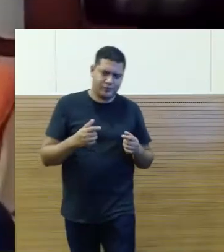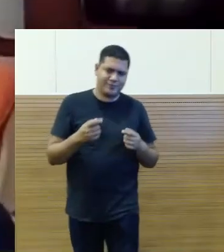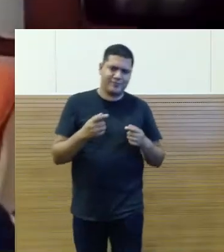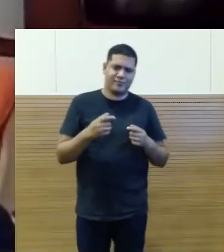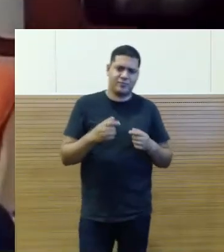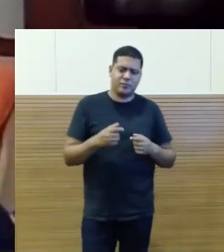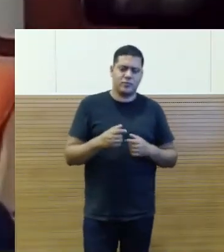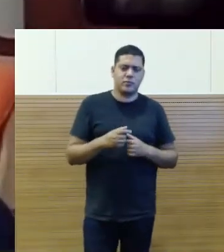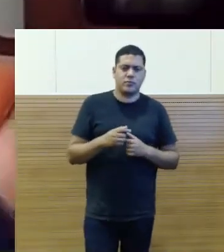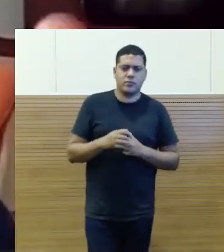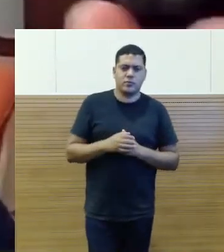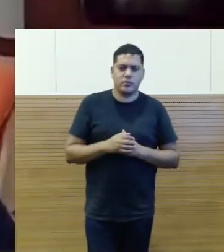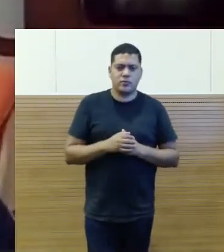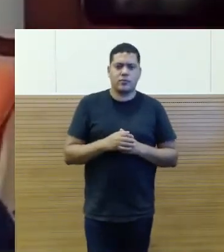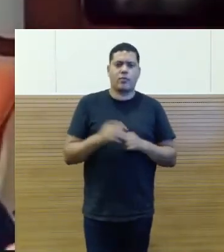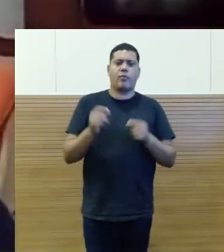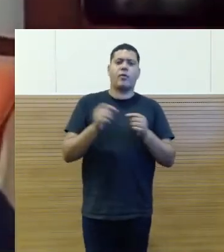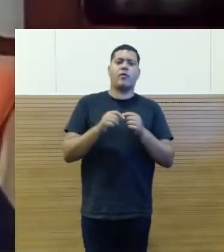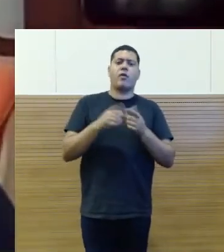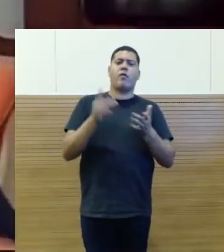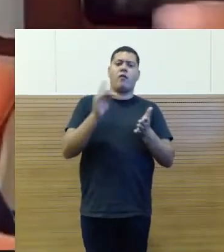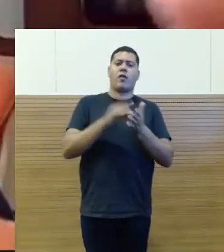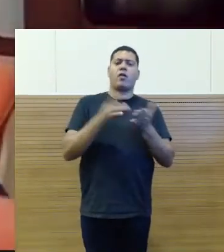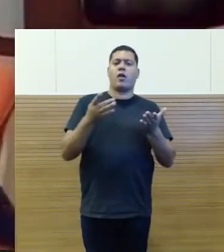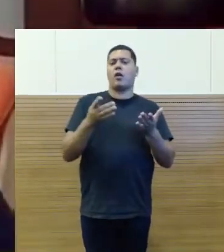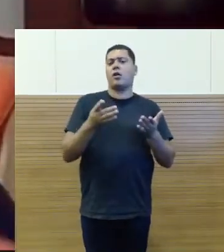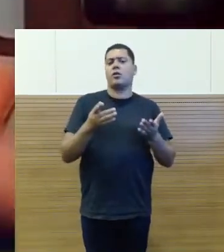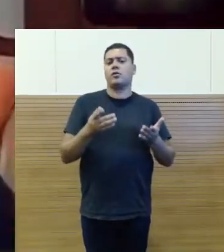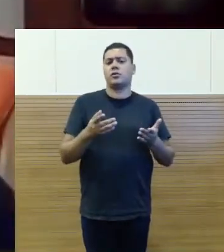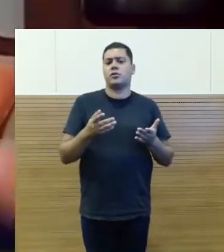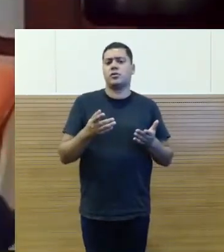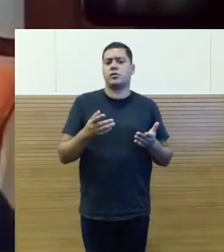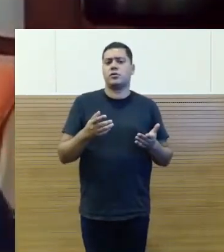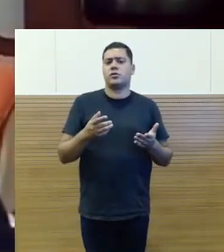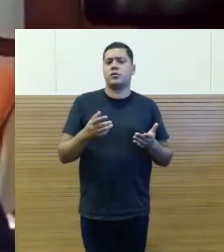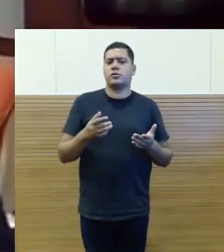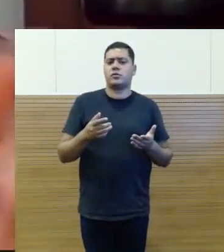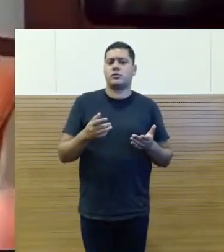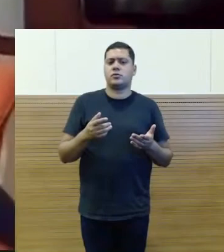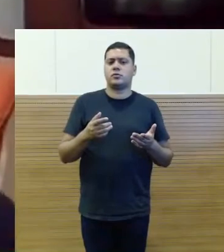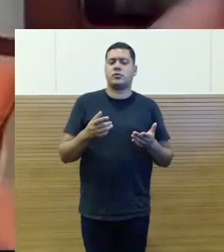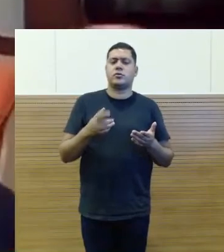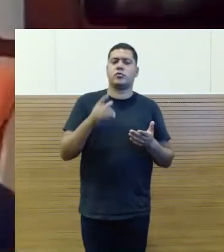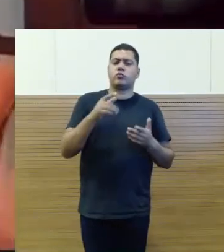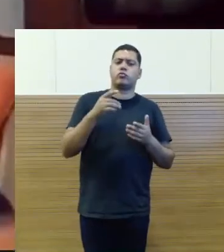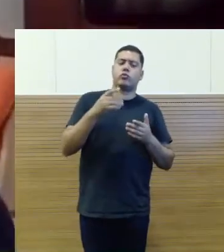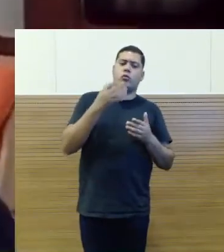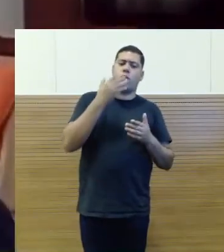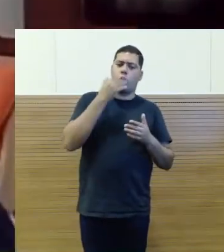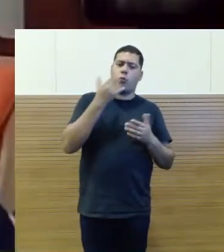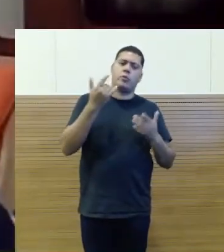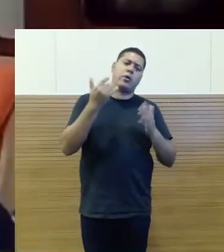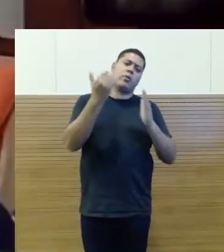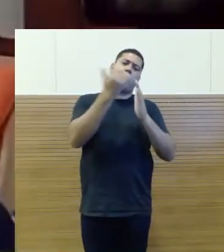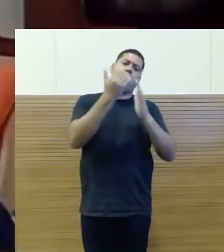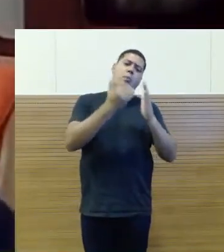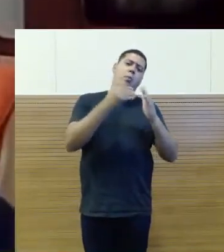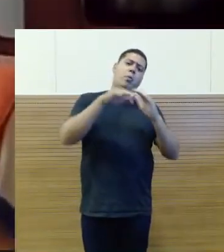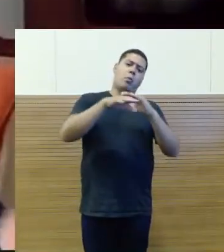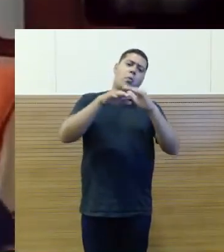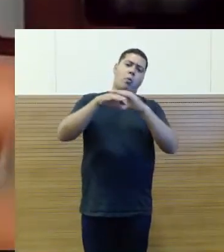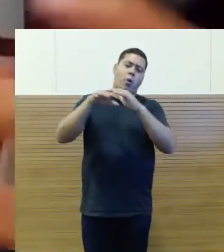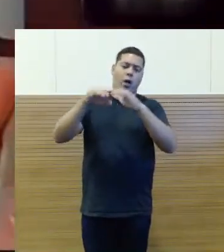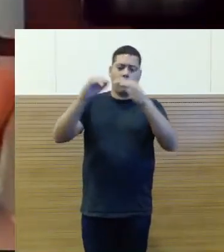isso é fundamental, né? Fazer realmente ele deixar de ser um documento de prateleira, né, e passar a estar realmente